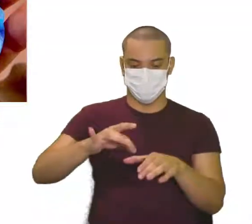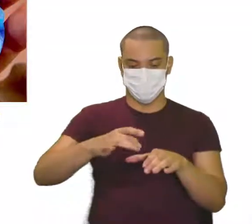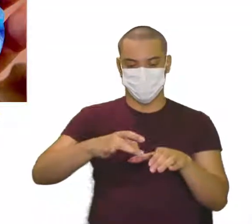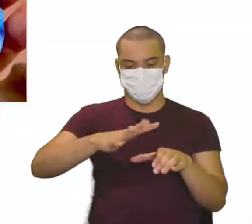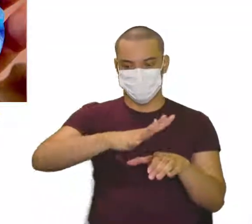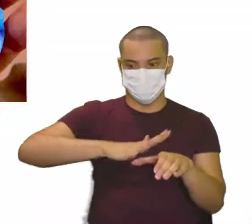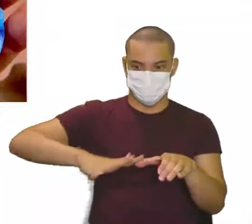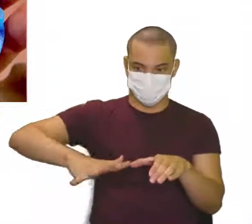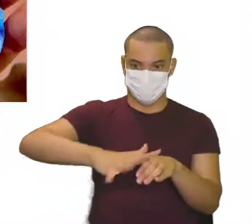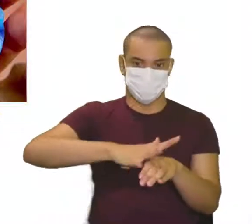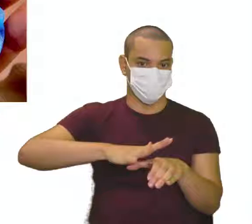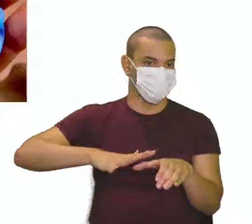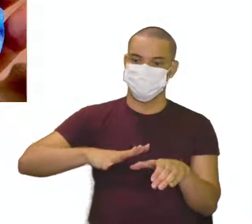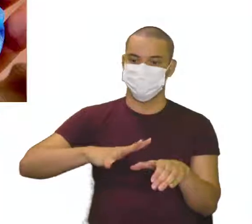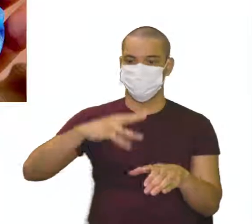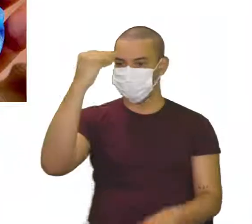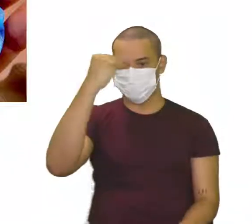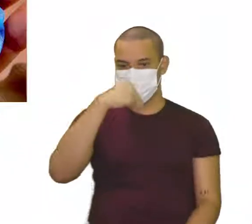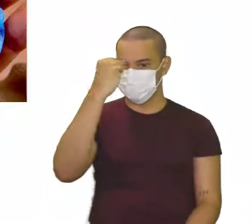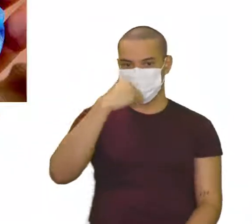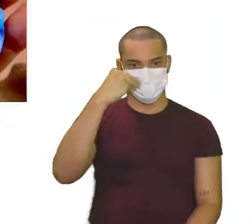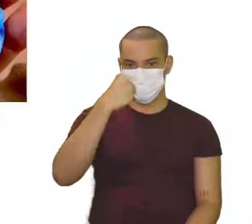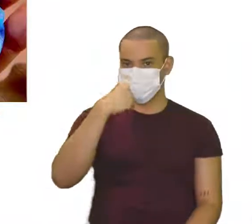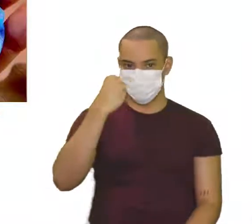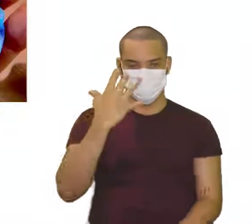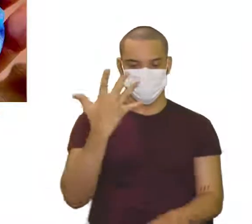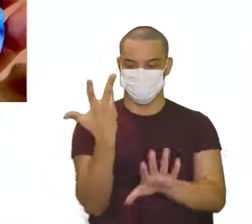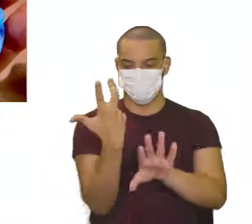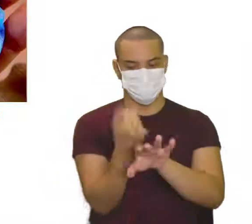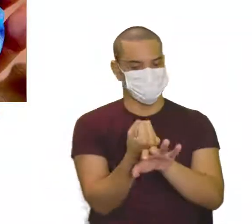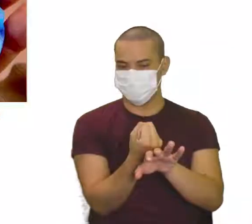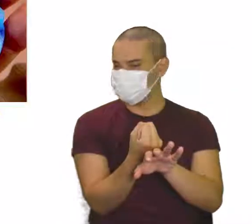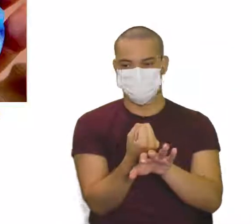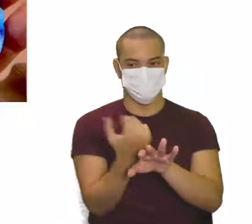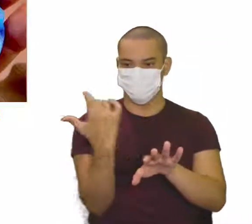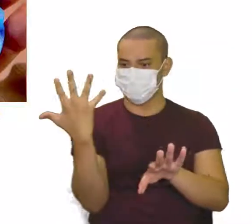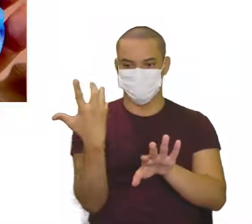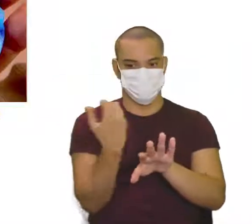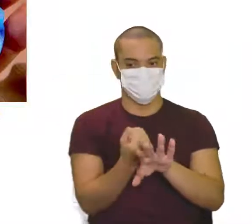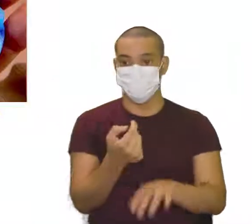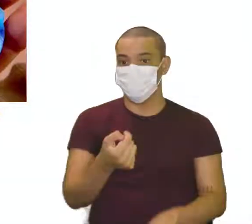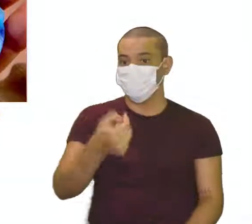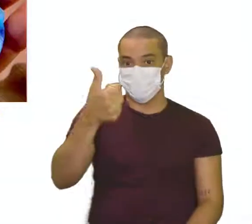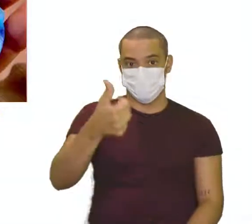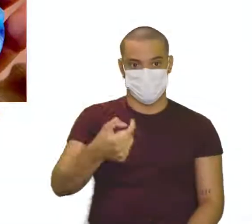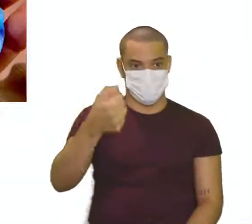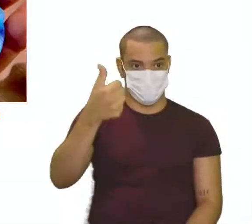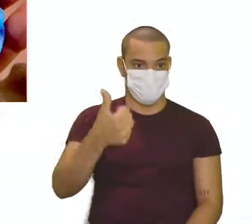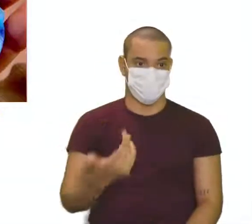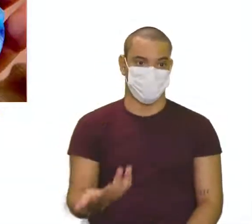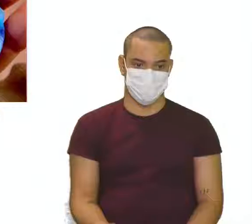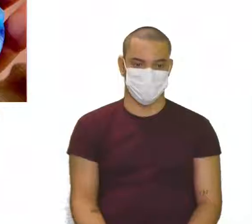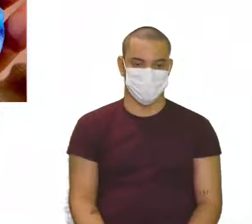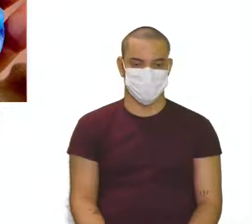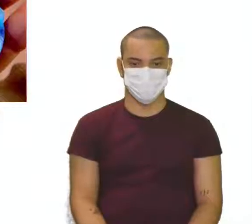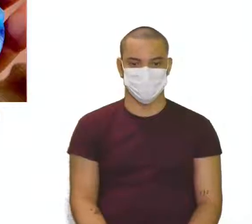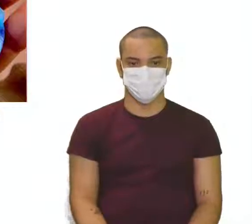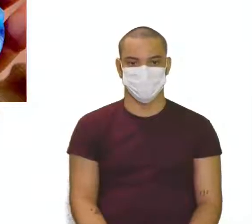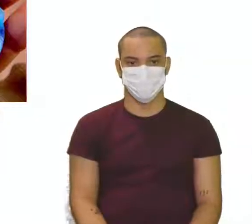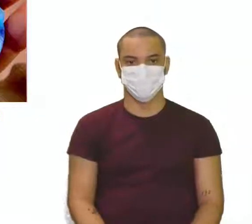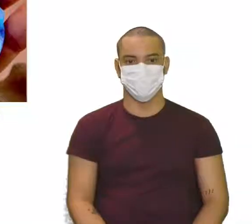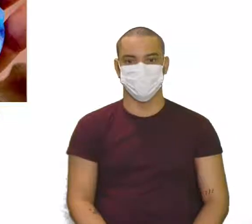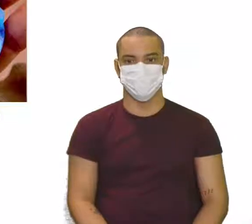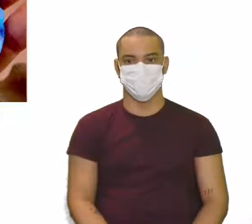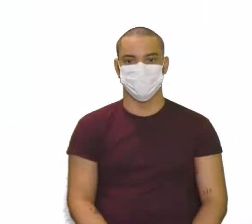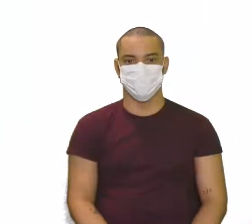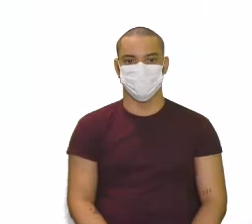magnético, são fracamente atraídas por esse campo magnético, tá, pessoal? E aqui, para